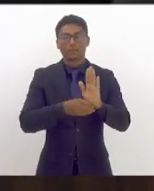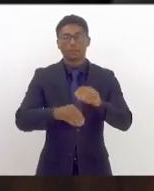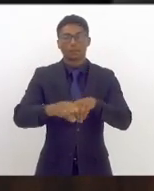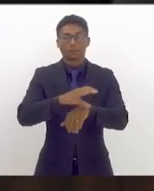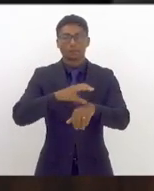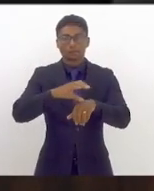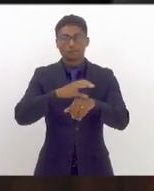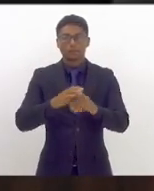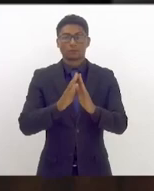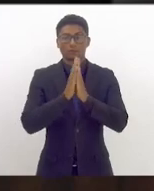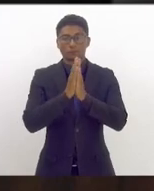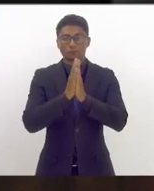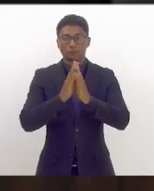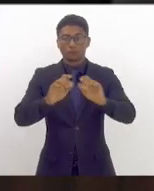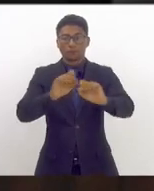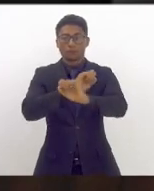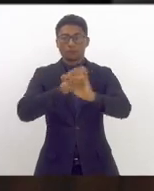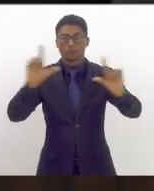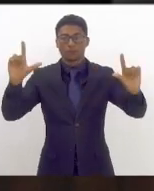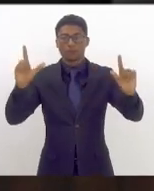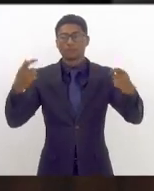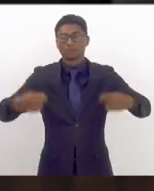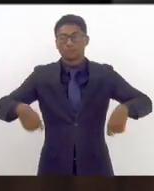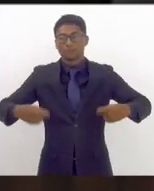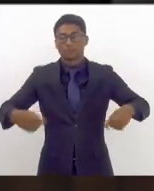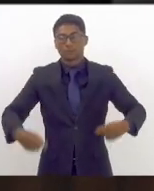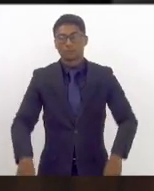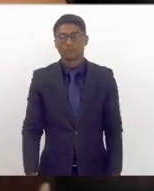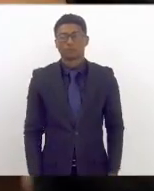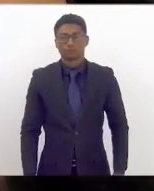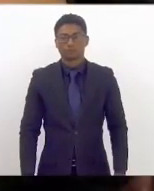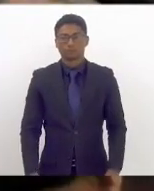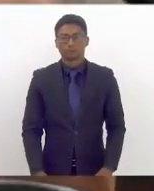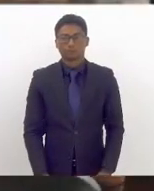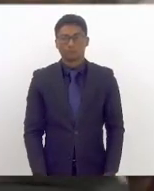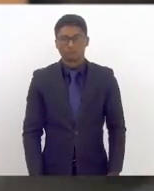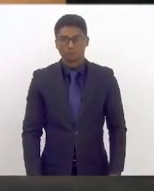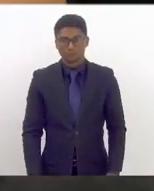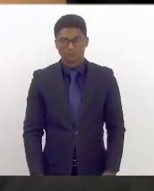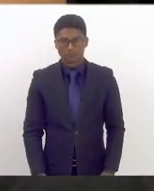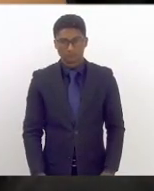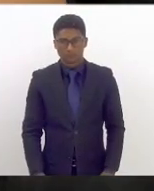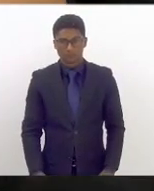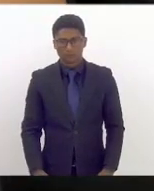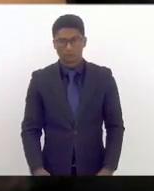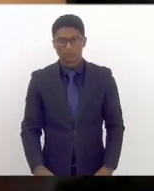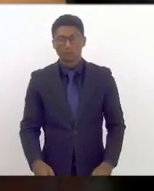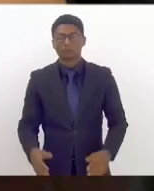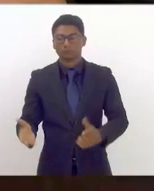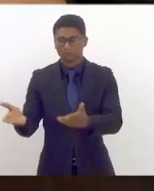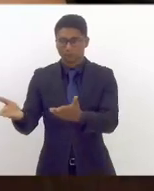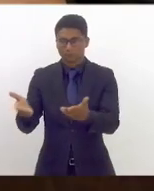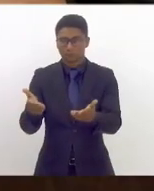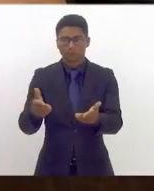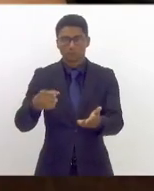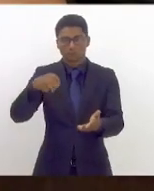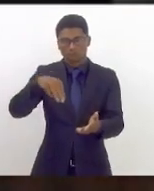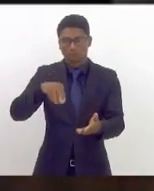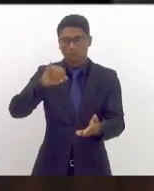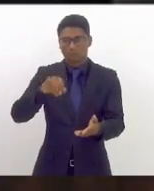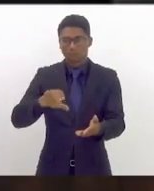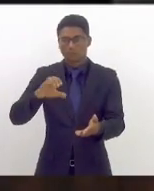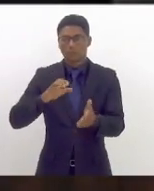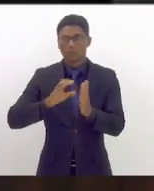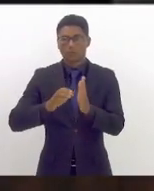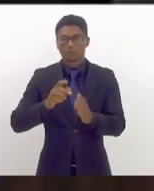por favor abrir o painel posso encaminhar Presidente por favor para encaminhar pela bancada do